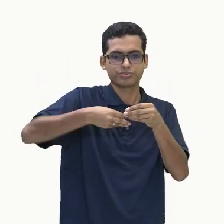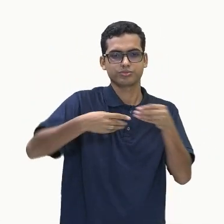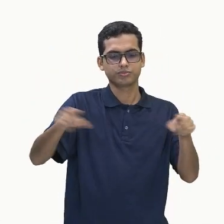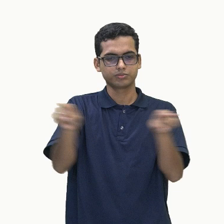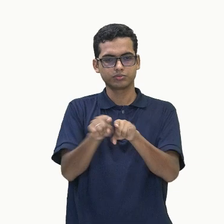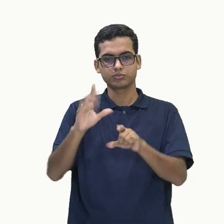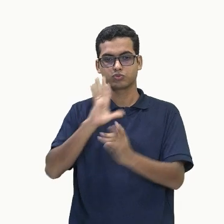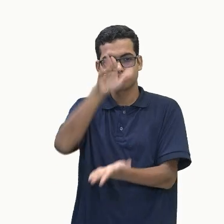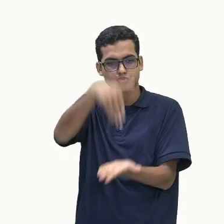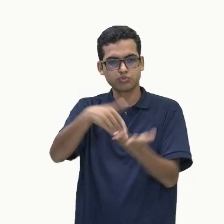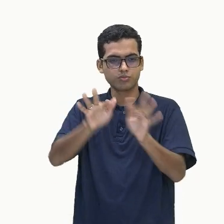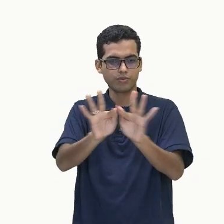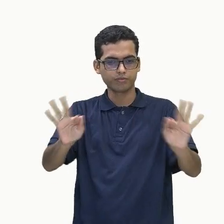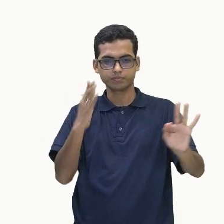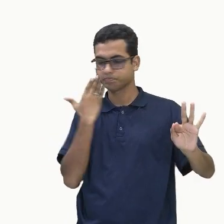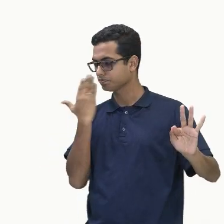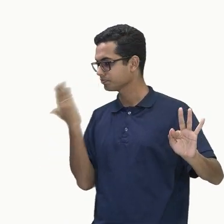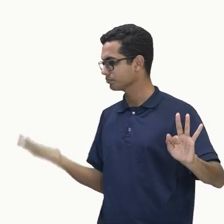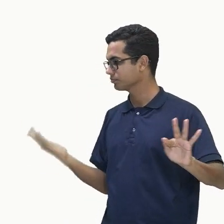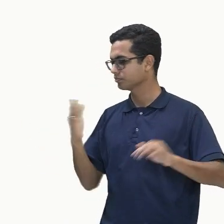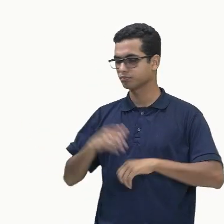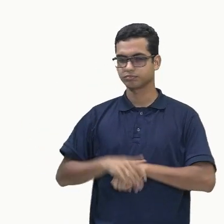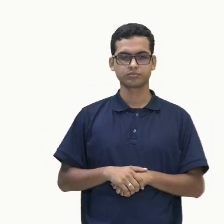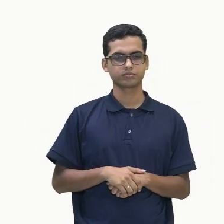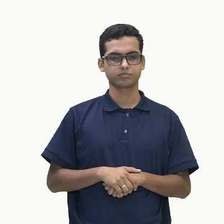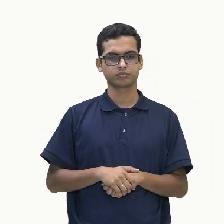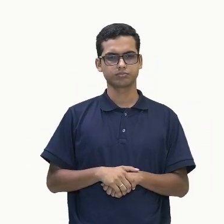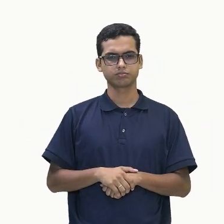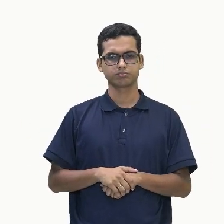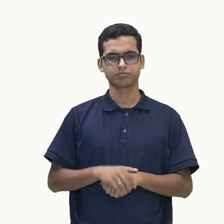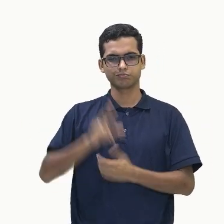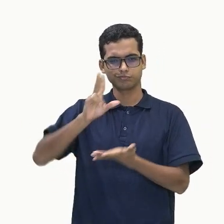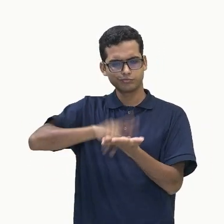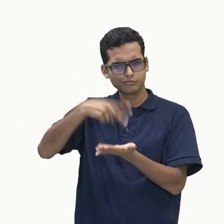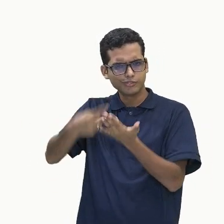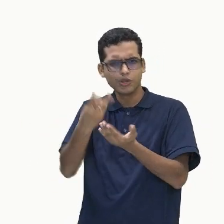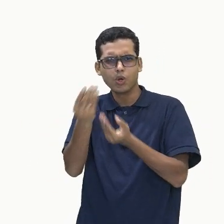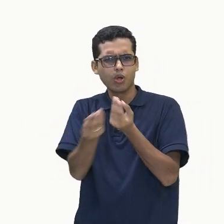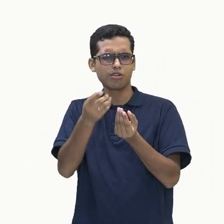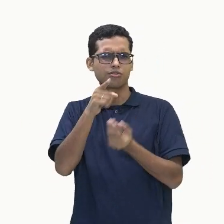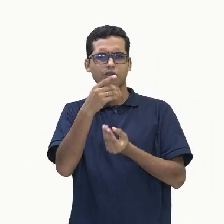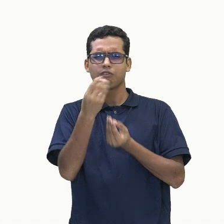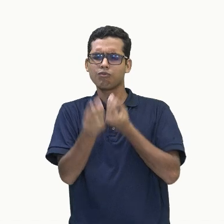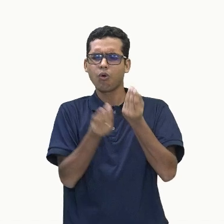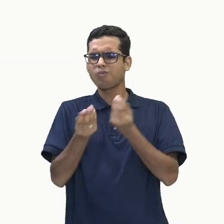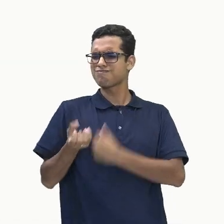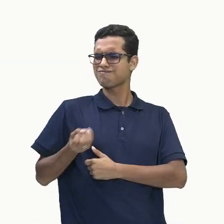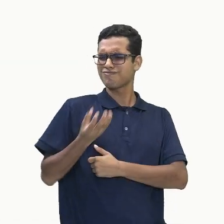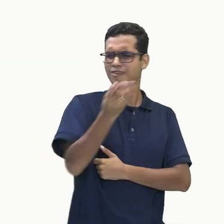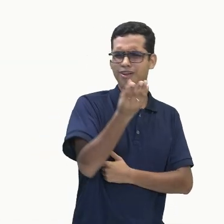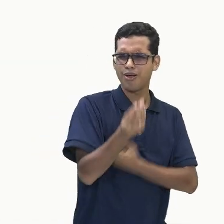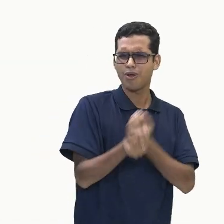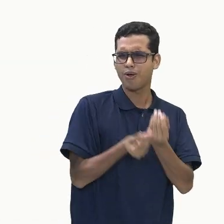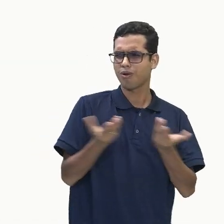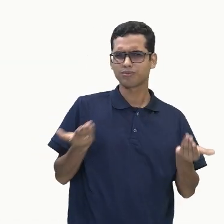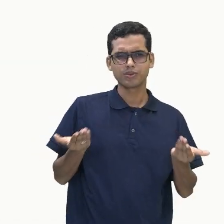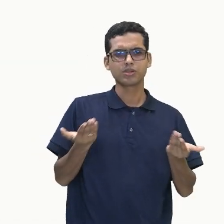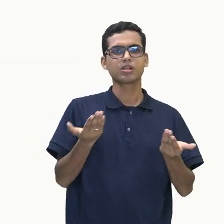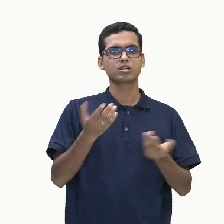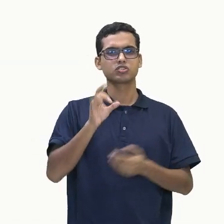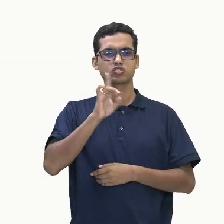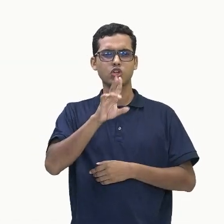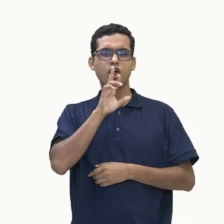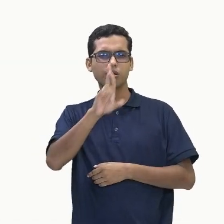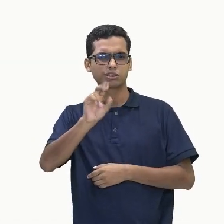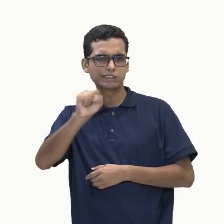Então, como eles estão viajando? De carro, de barco? Vamos lá. Vamos dar uma olhada agora aqui, como eu falei para vocês,